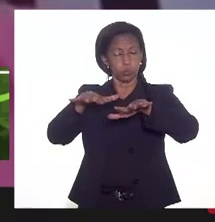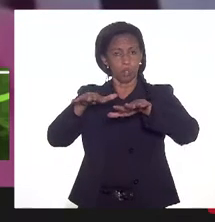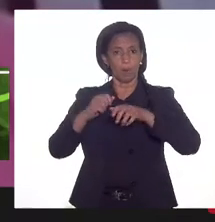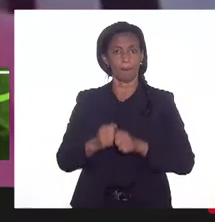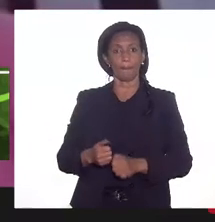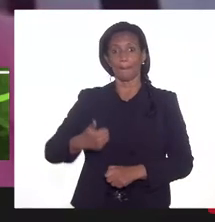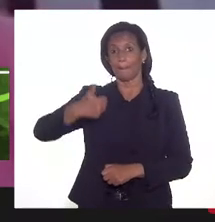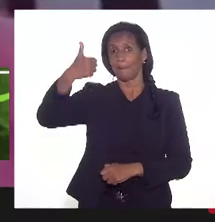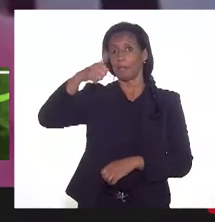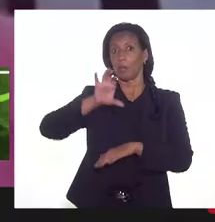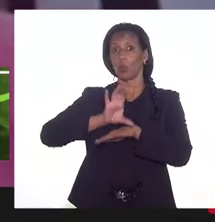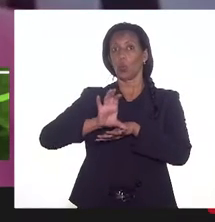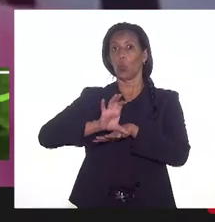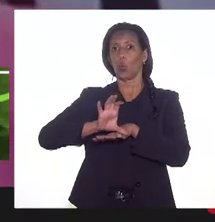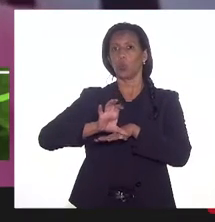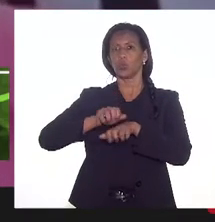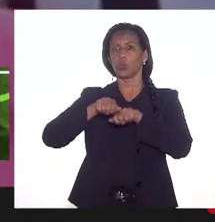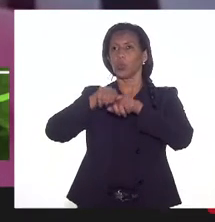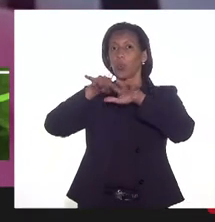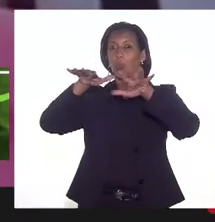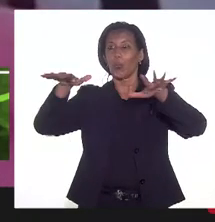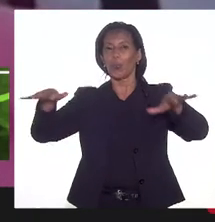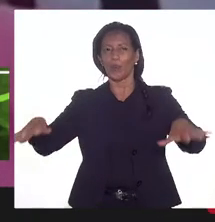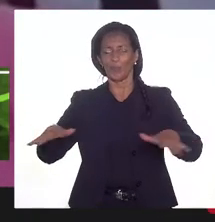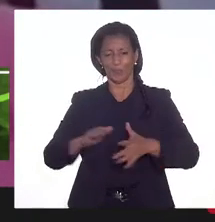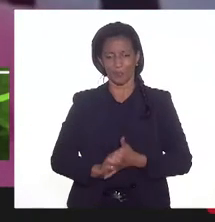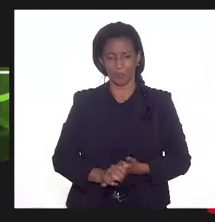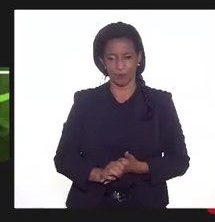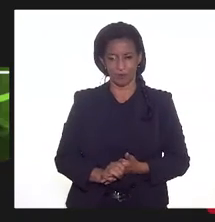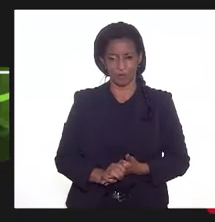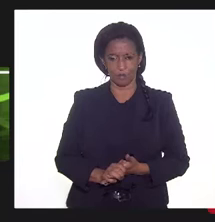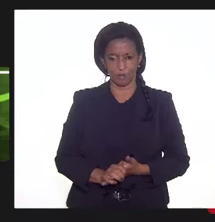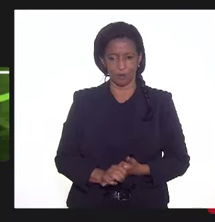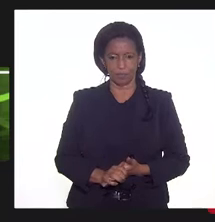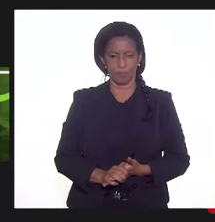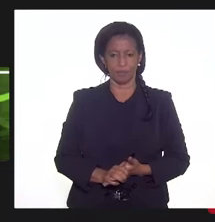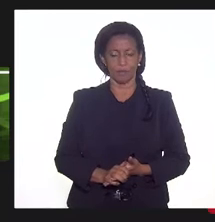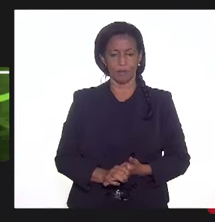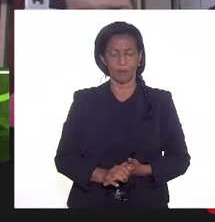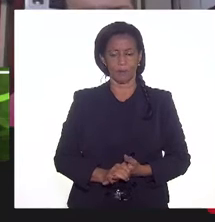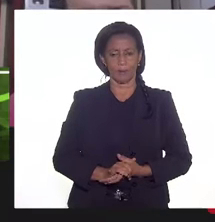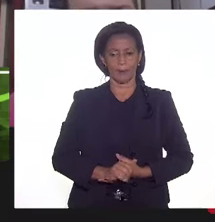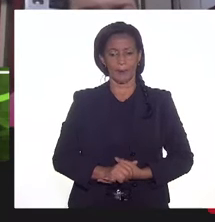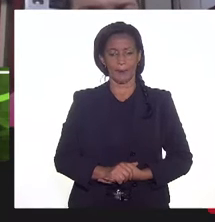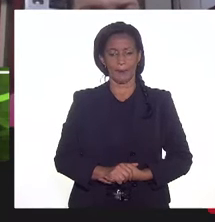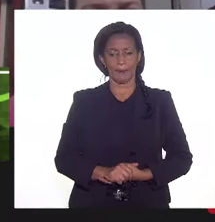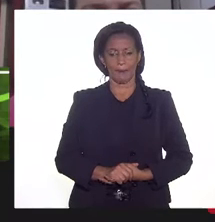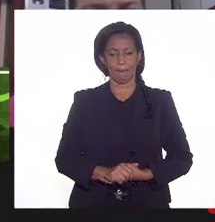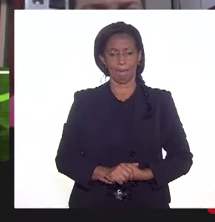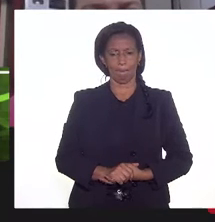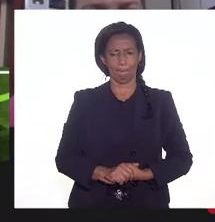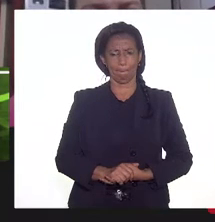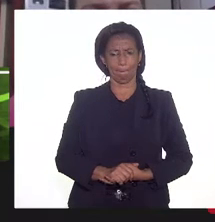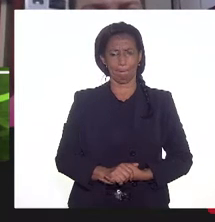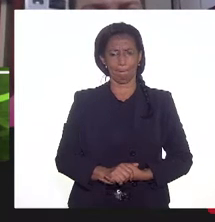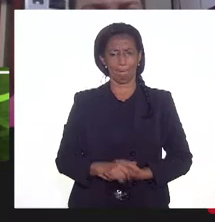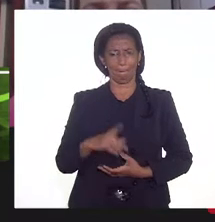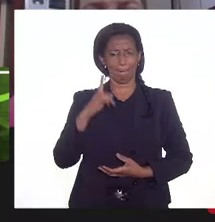curso multiplicador a gente está propondo fazer 15 15 alunos